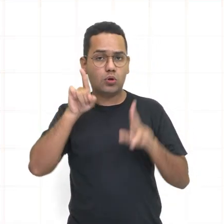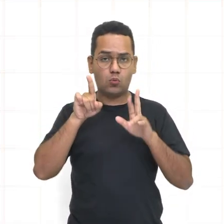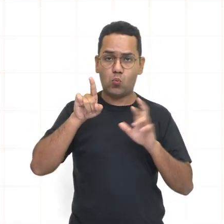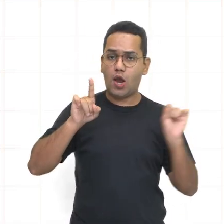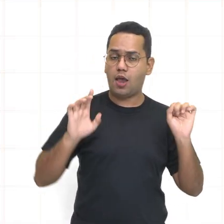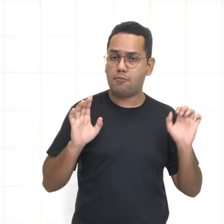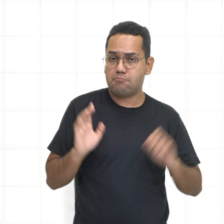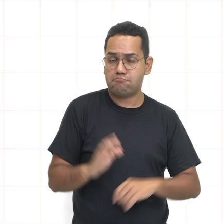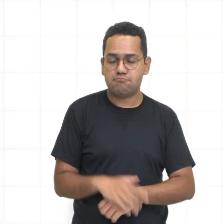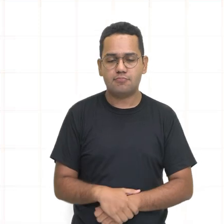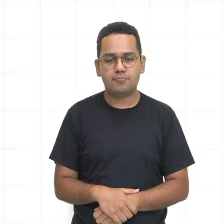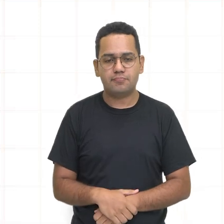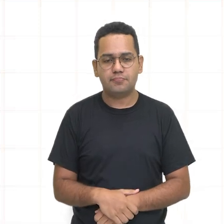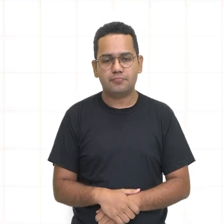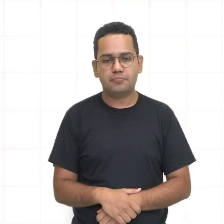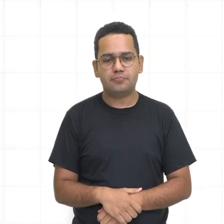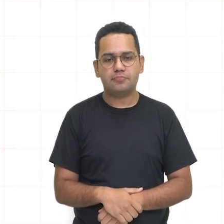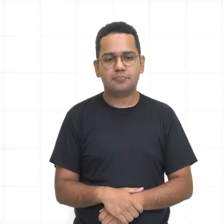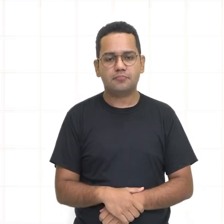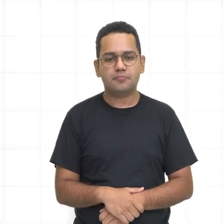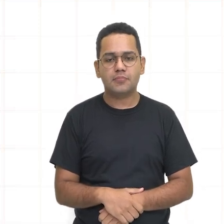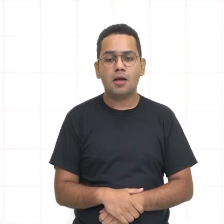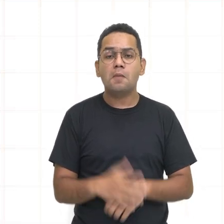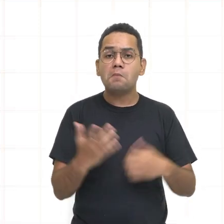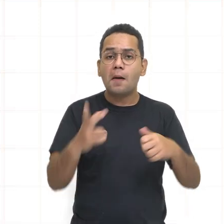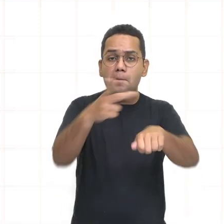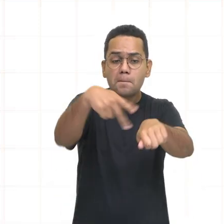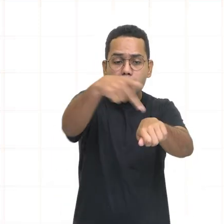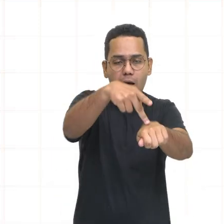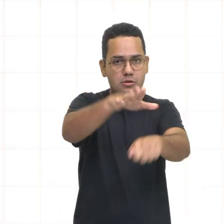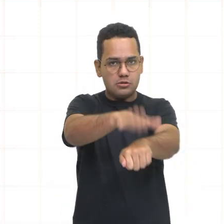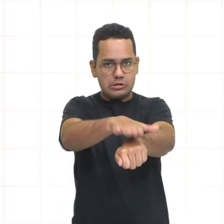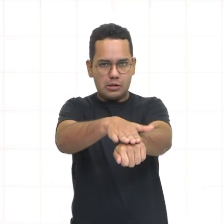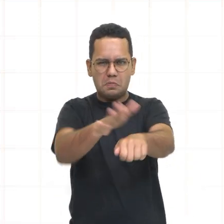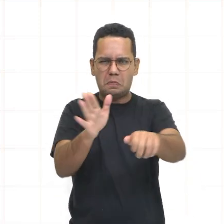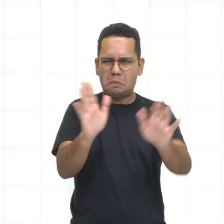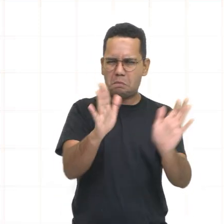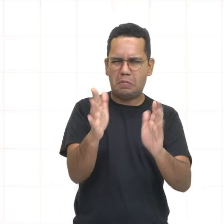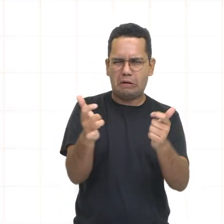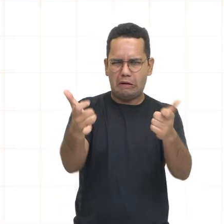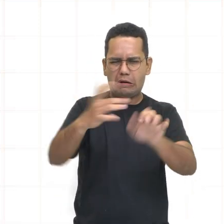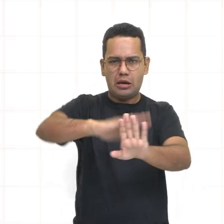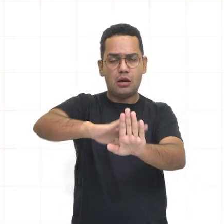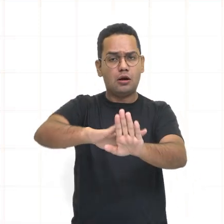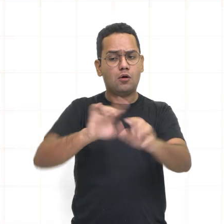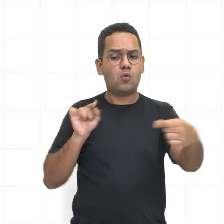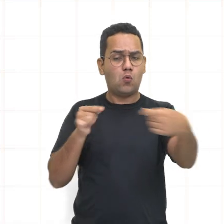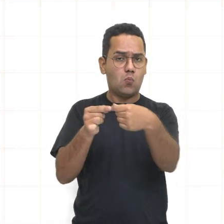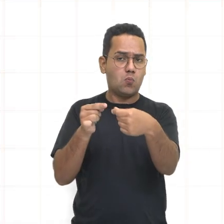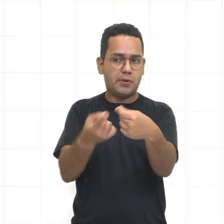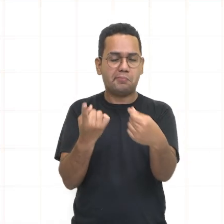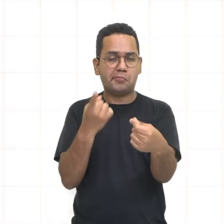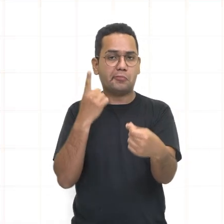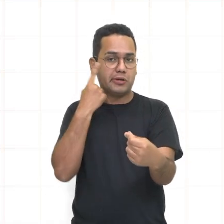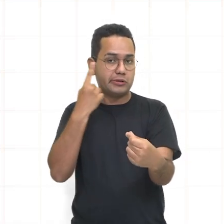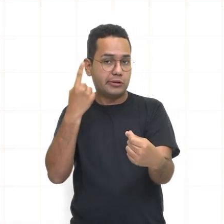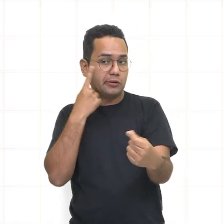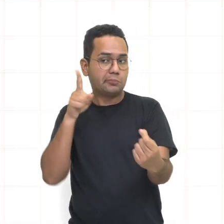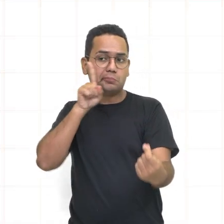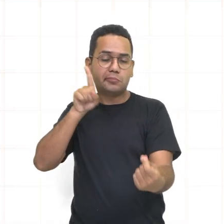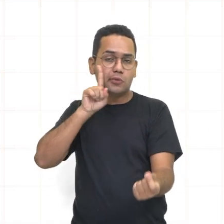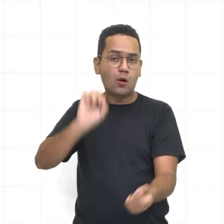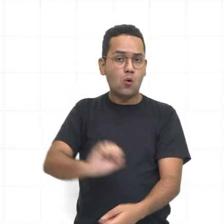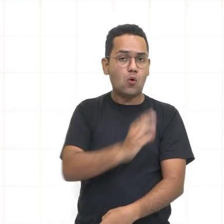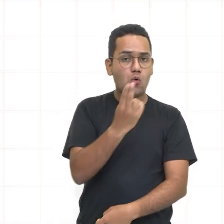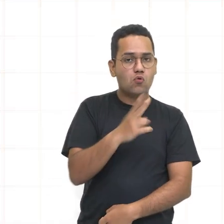da Guerra Fria, os países que estavam se tornando independentes, ou eles se alinhavam aos norte-americanos ou